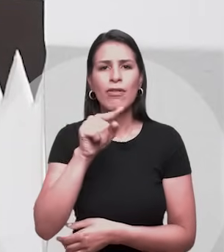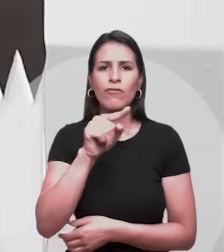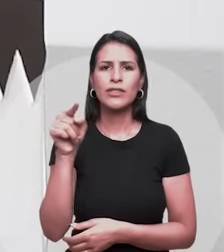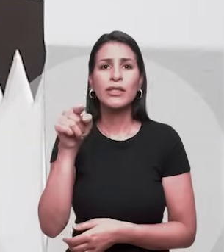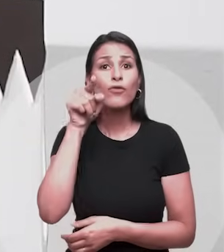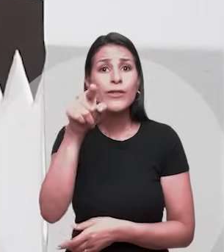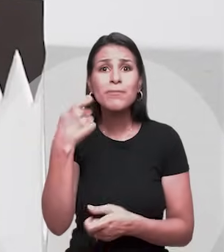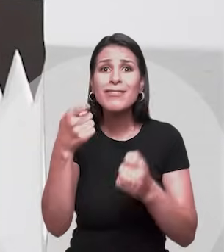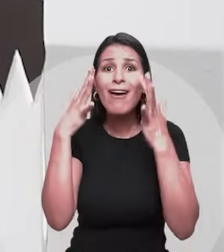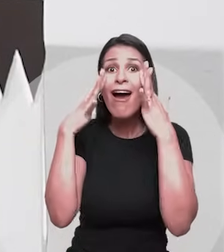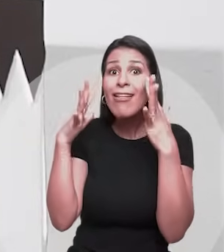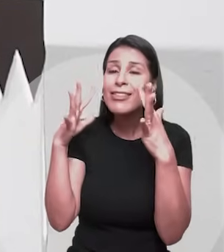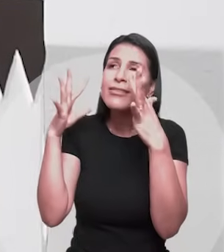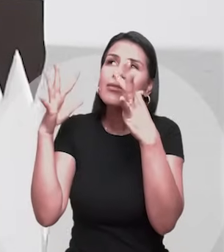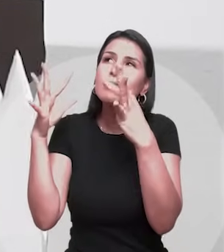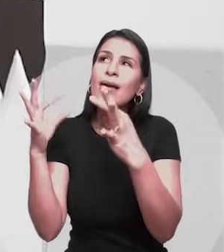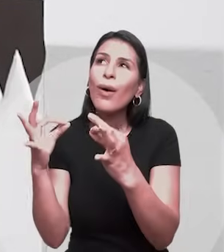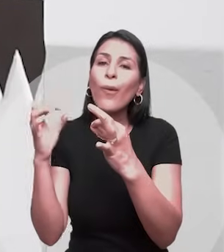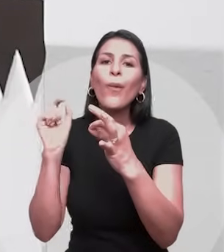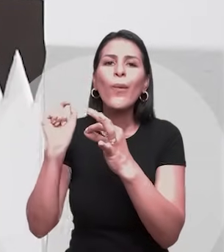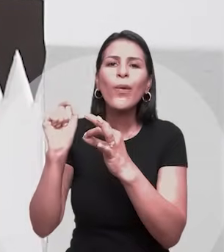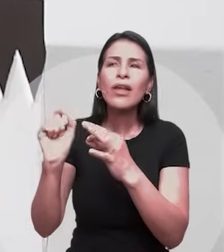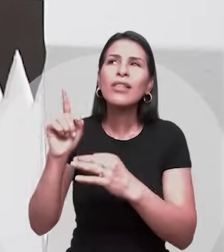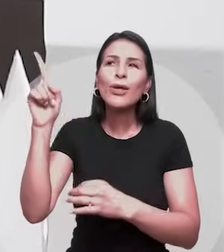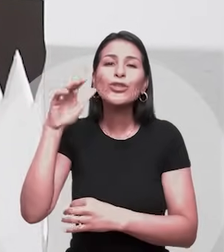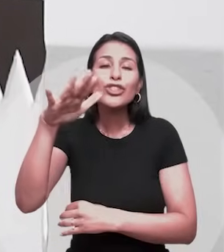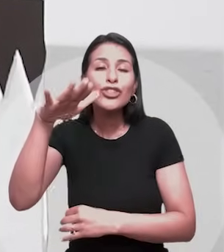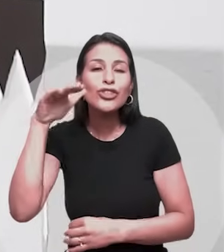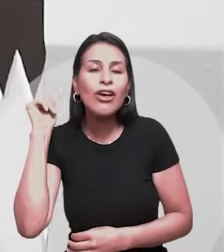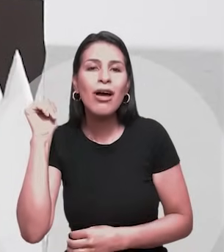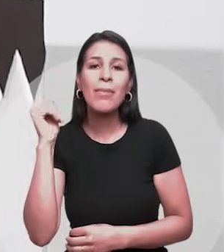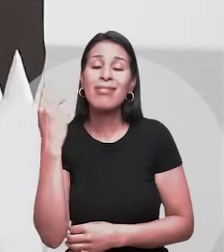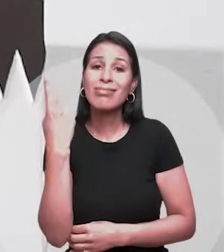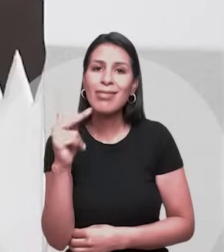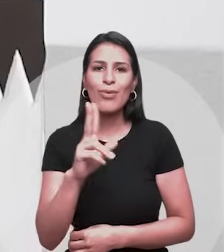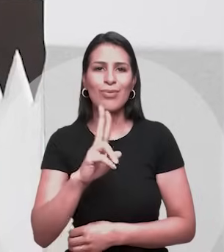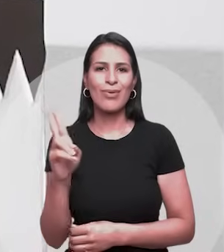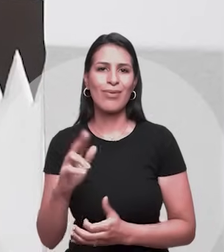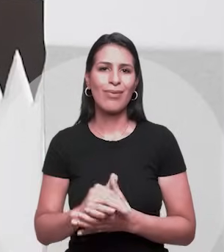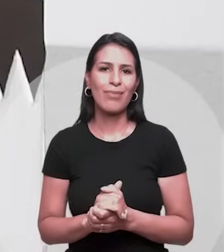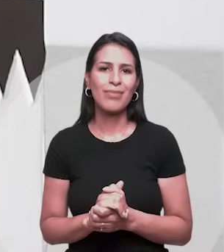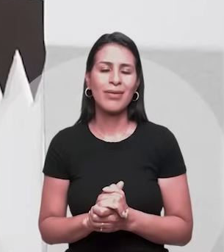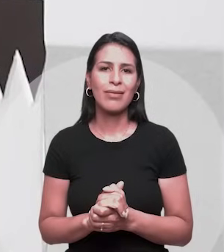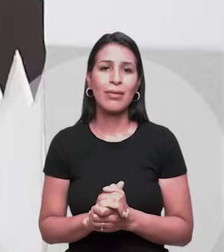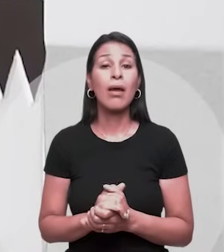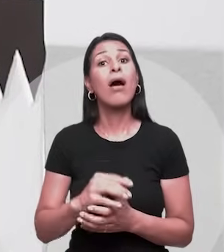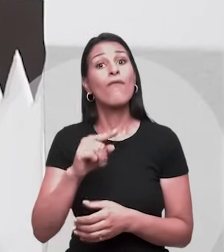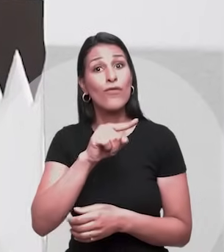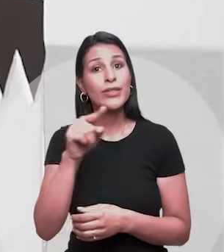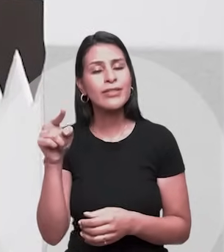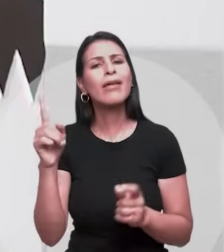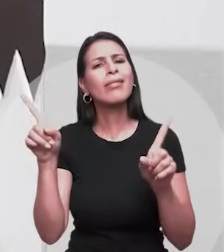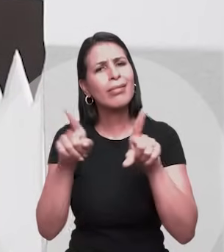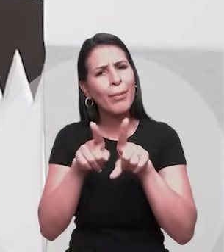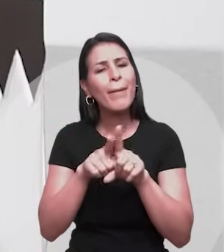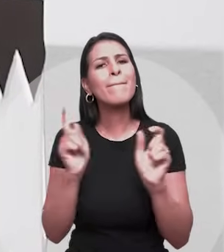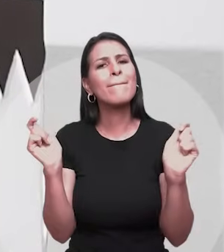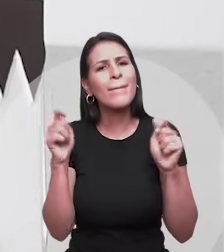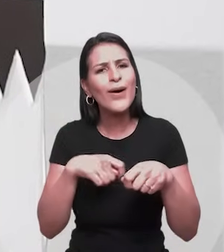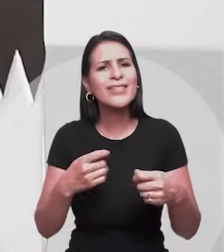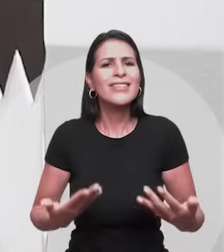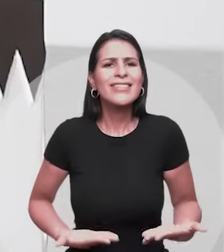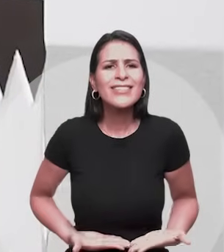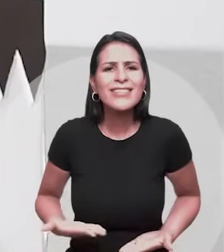na voz do Senhor que chama pelo teu nome, para que tu possas também servi-lo com